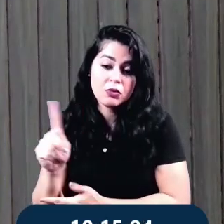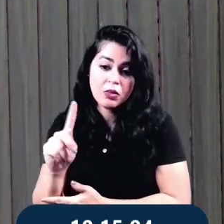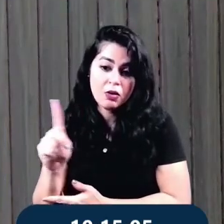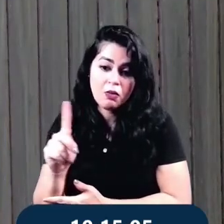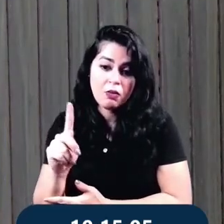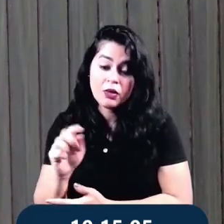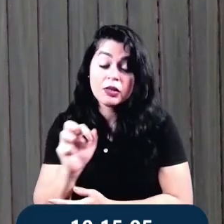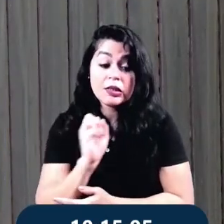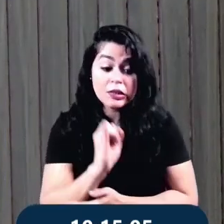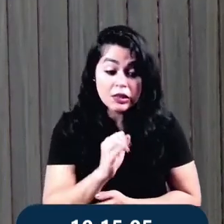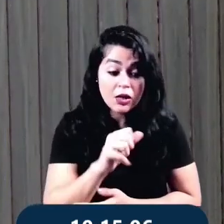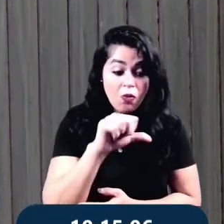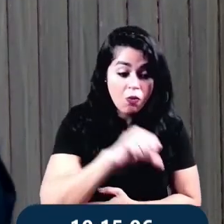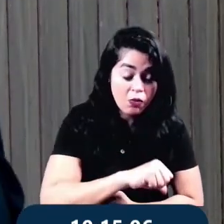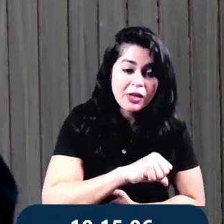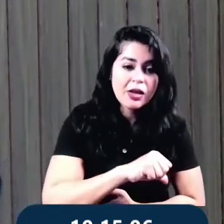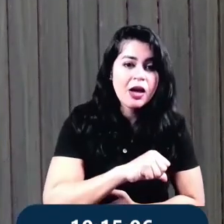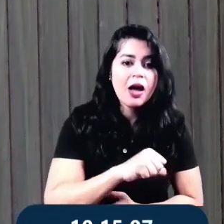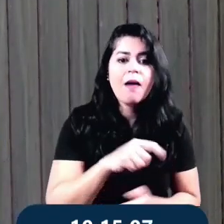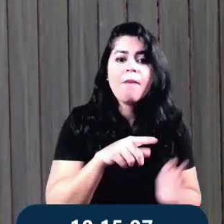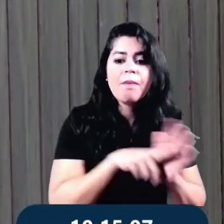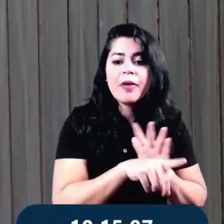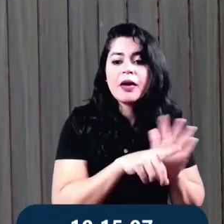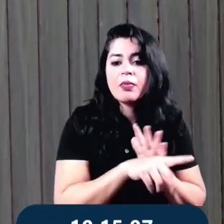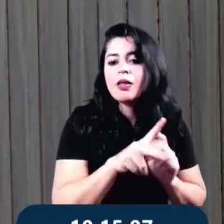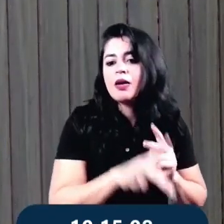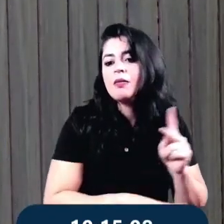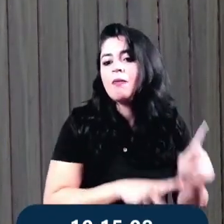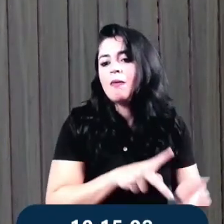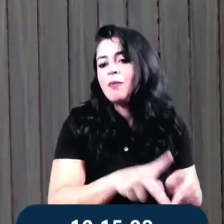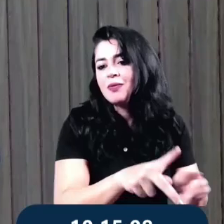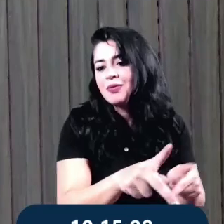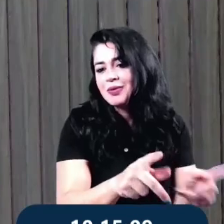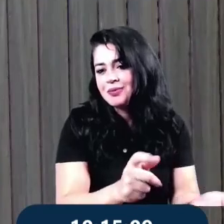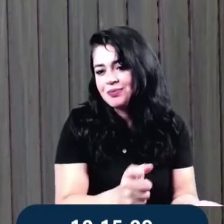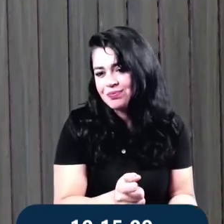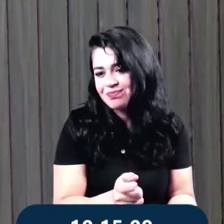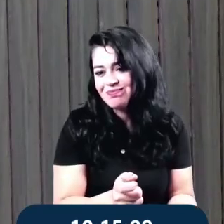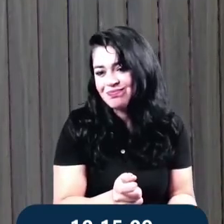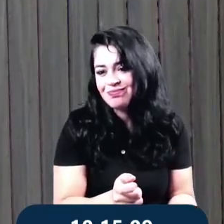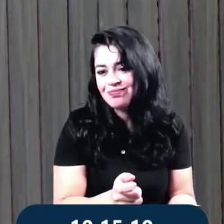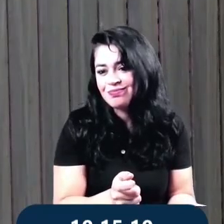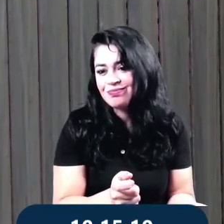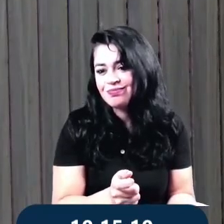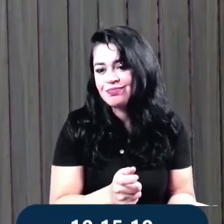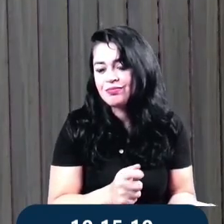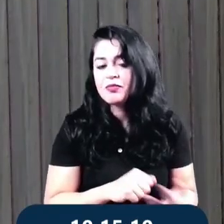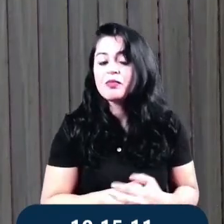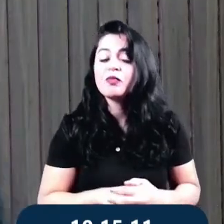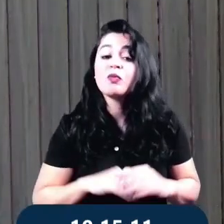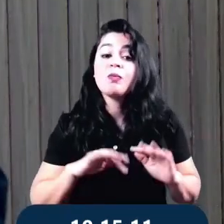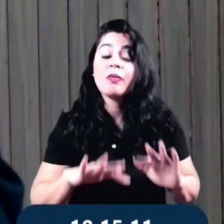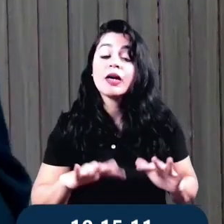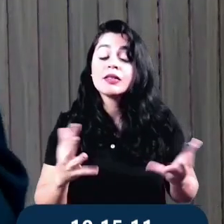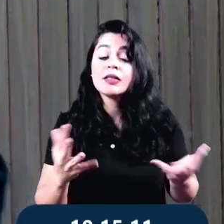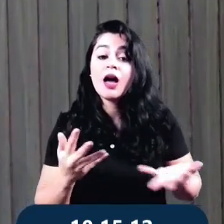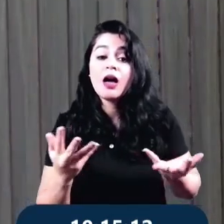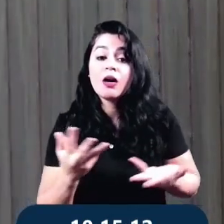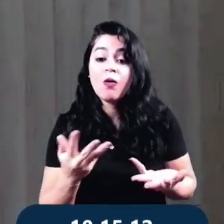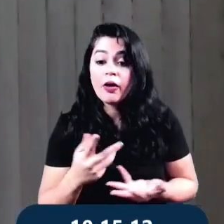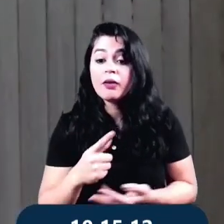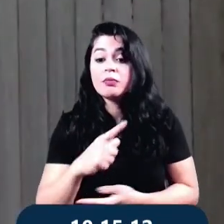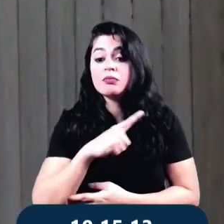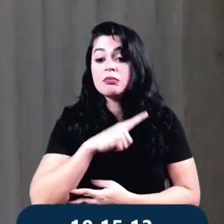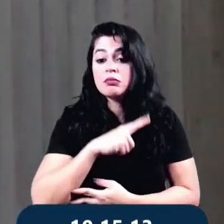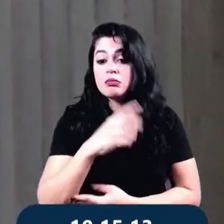Vamos perguntar para o povo, perguntar para nós, perguntar para todo mundo. Agora, quando tem uma coisa boa que pode ser destinada para a